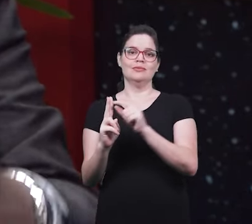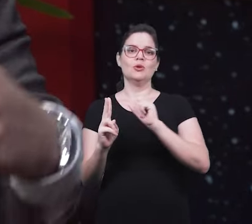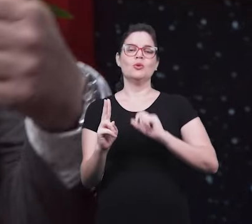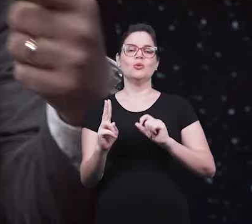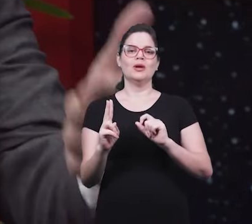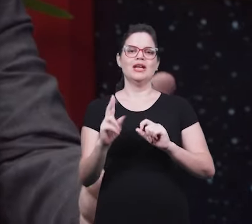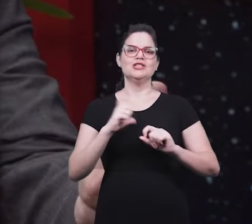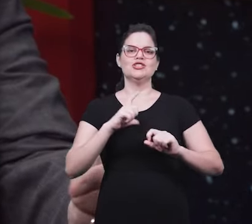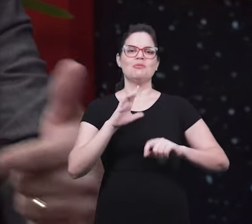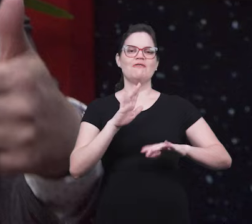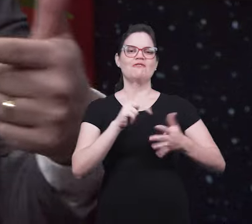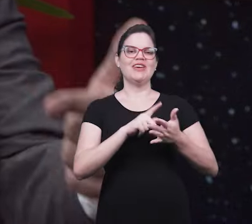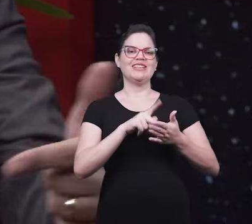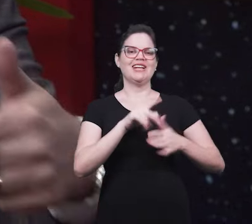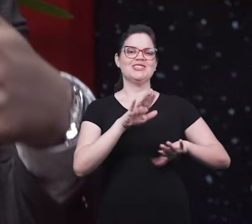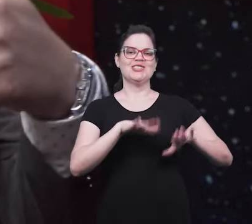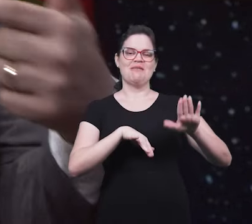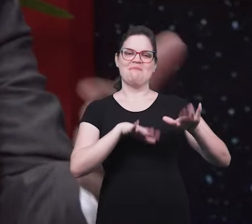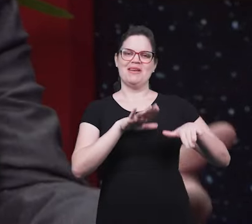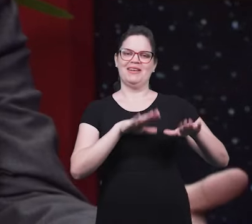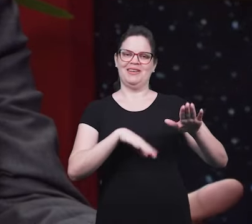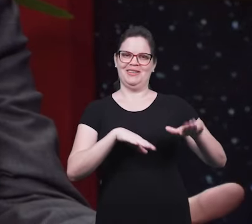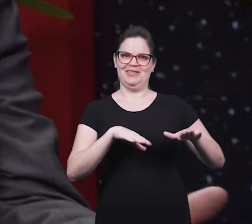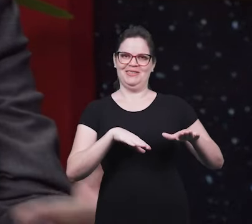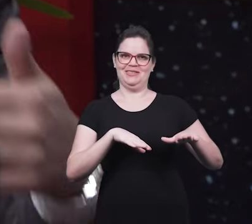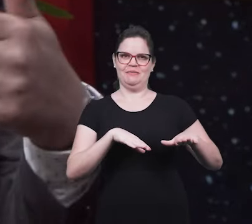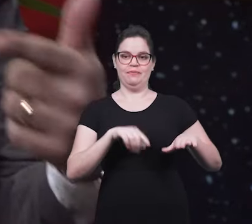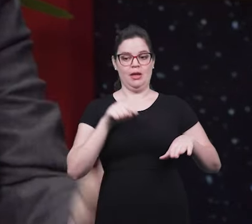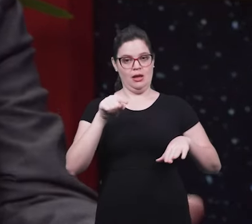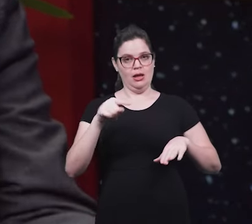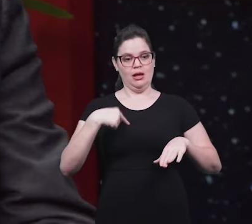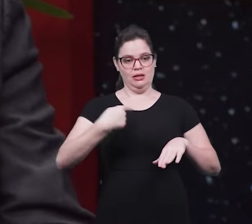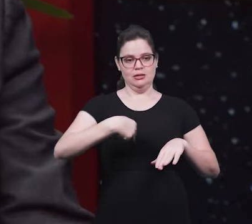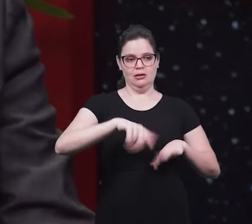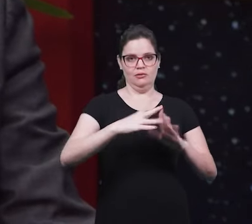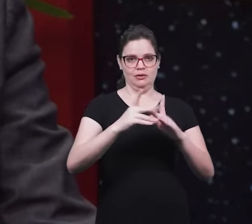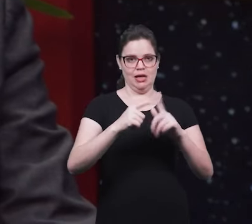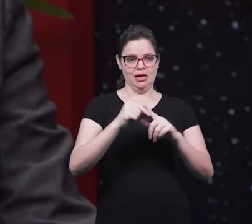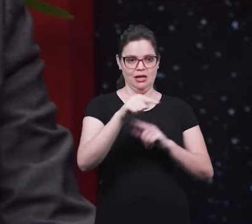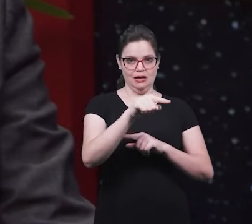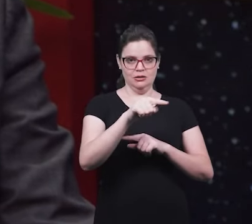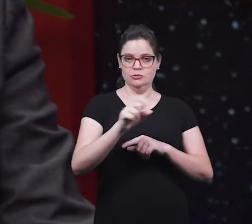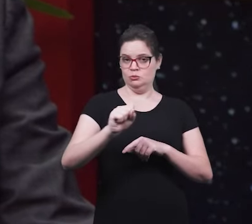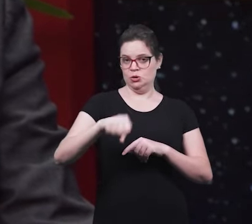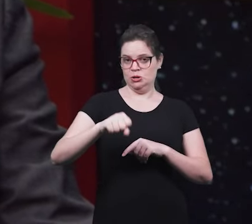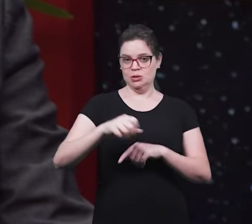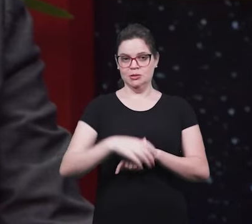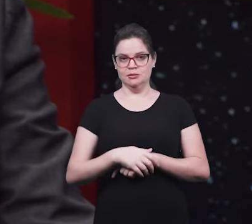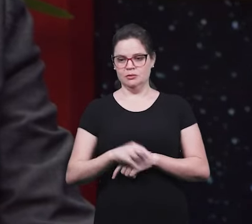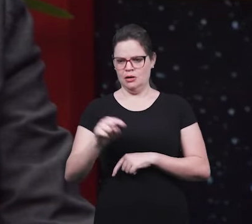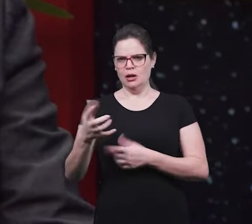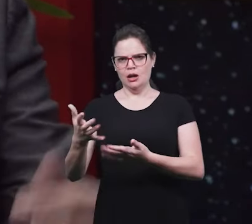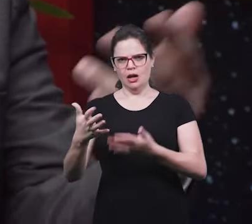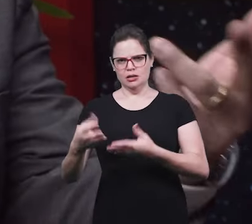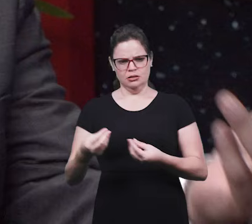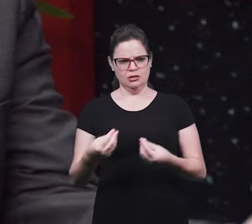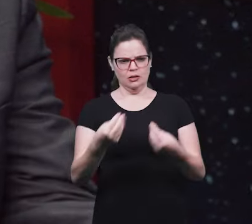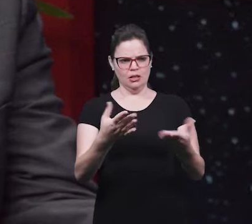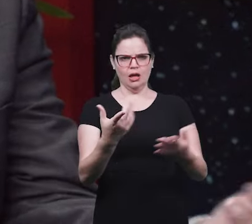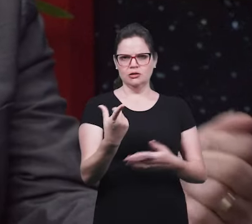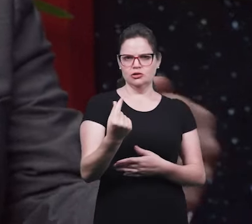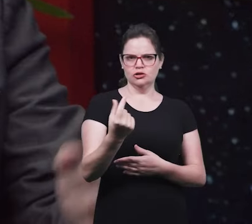Eles estavam indo ali para onde estava a igreja? Estavam. Mas eles queriam ofertar?